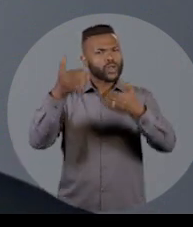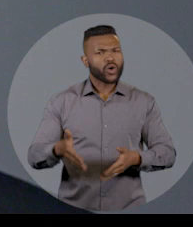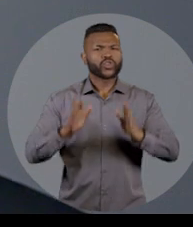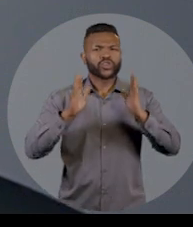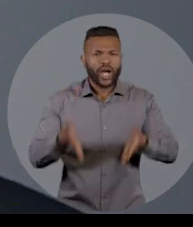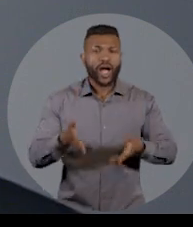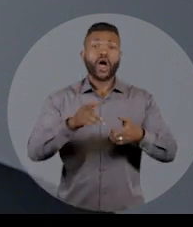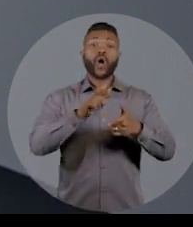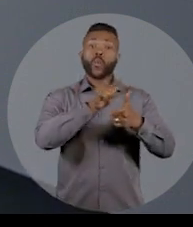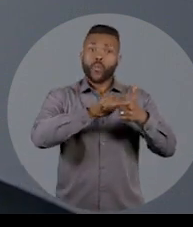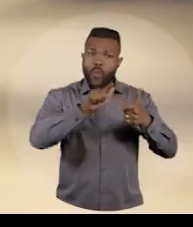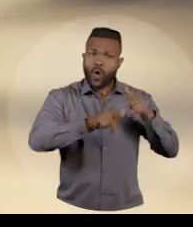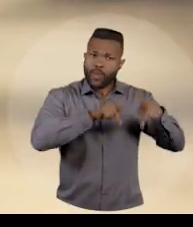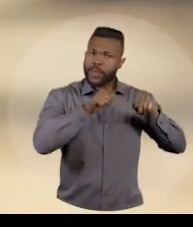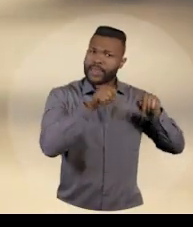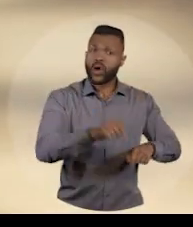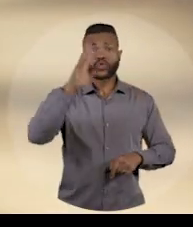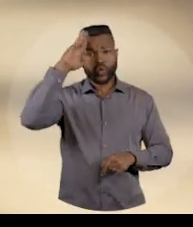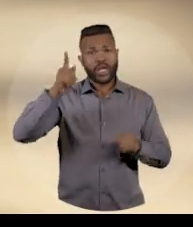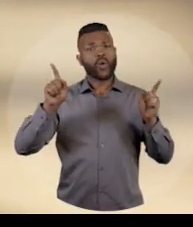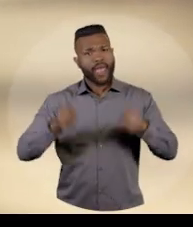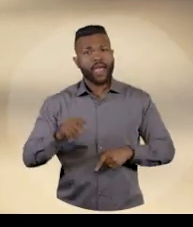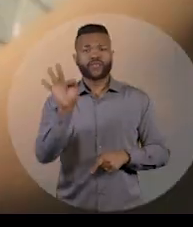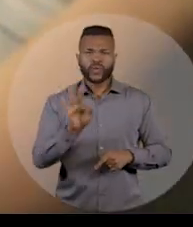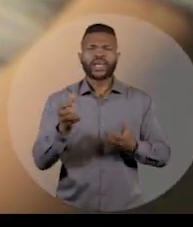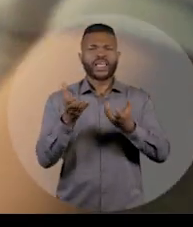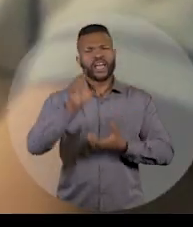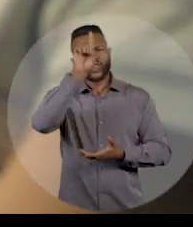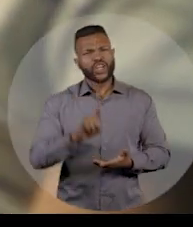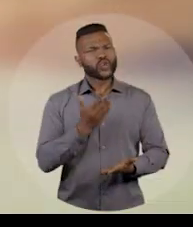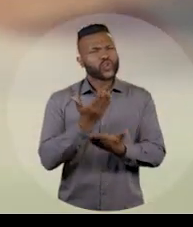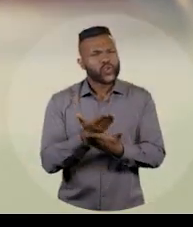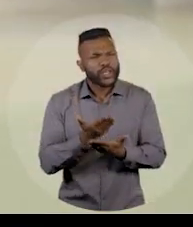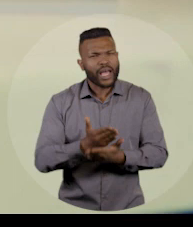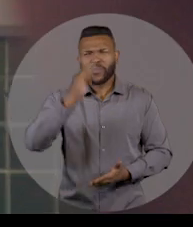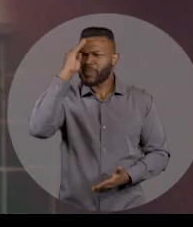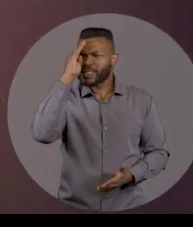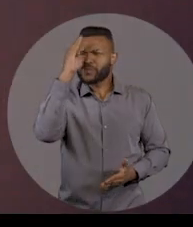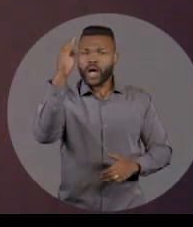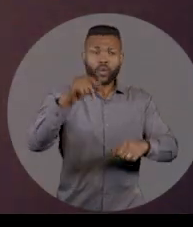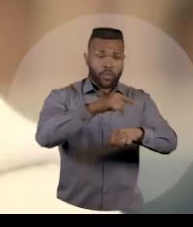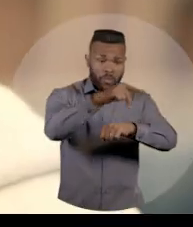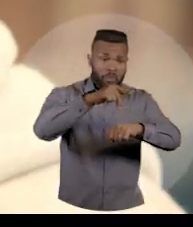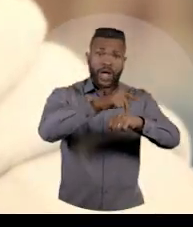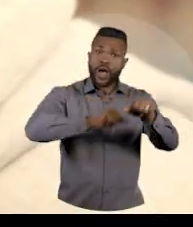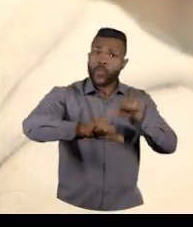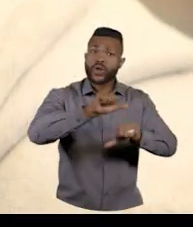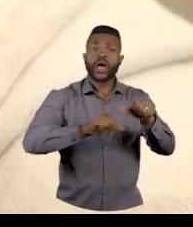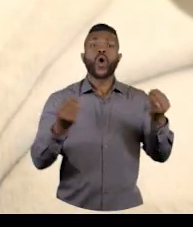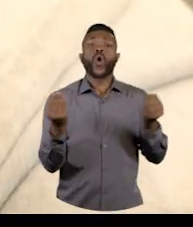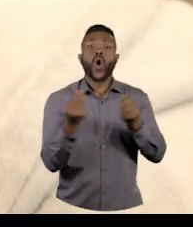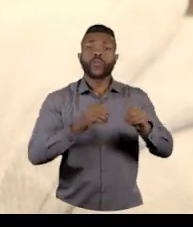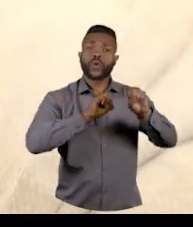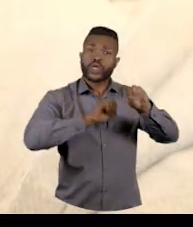povo não é problema, o povo é solução. Queremos nossa faculdade de volta, nosso direito de estudar. Primordial, você mudar qualquer situação de